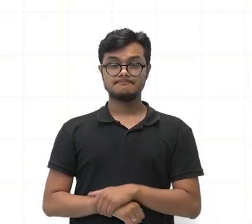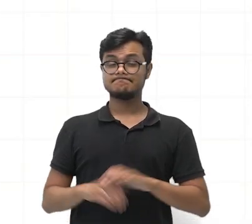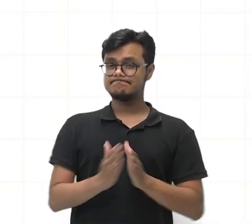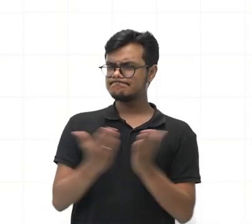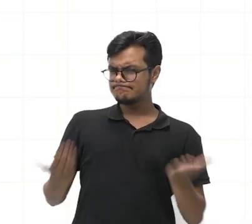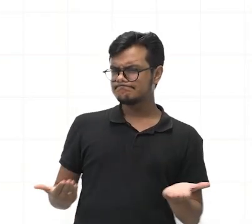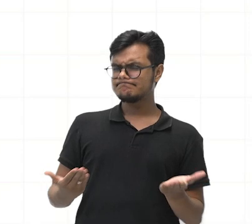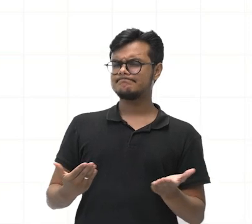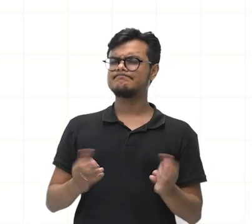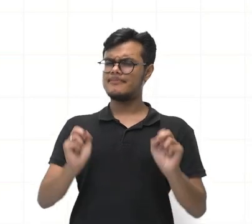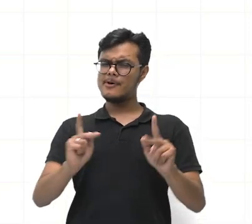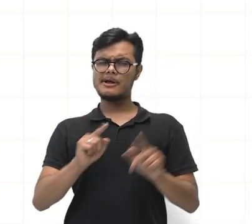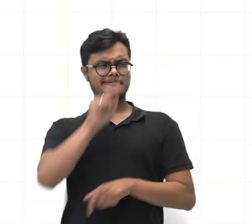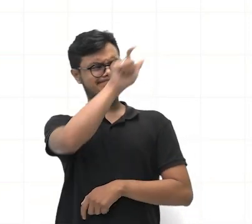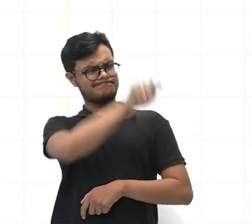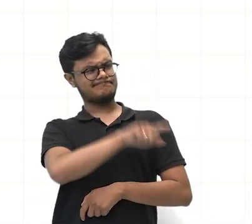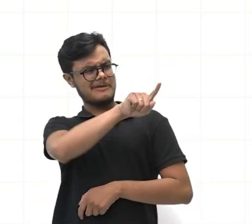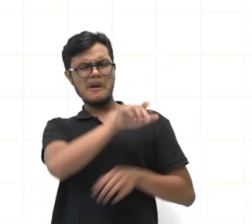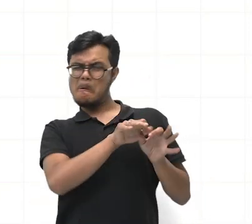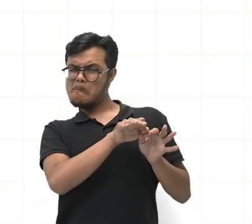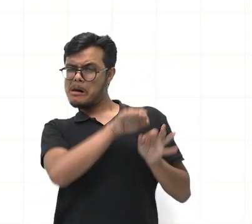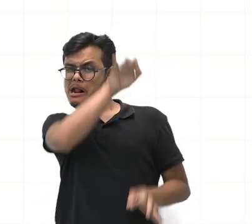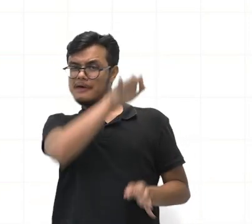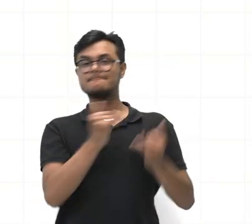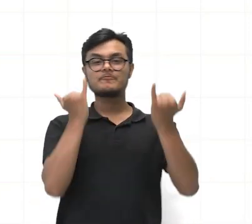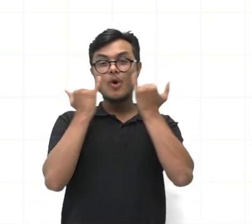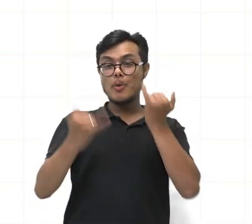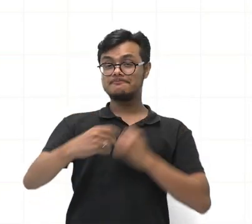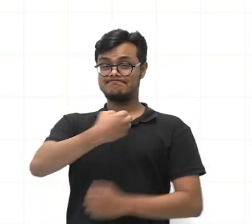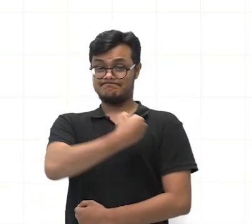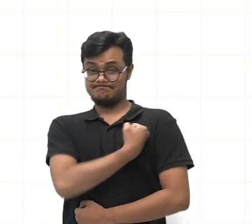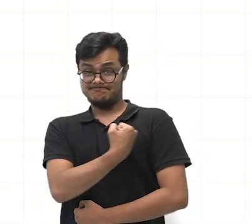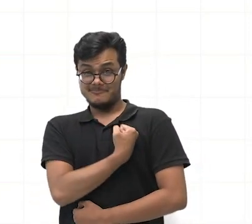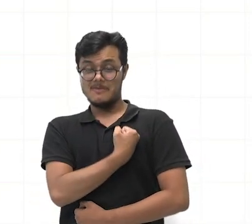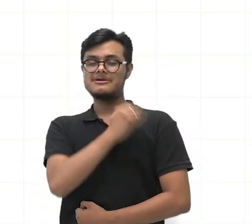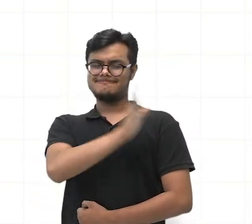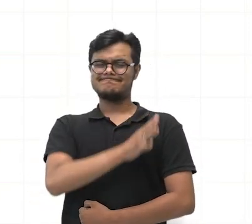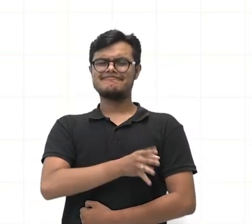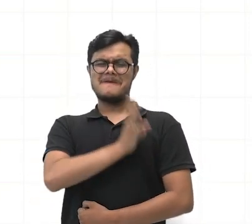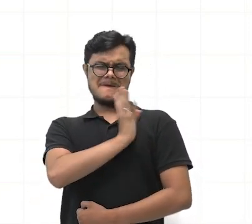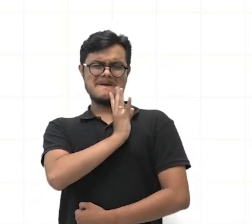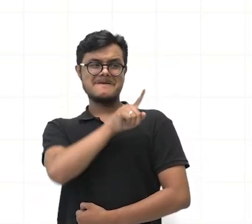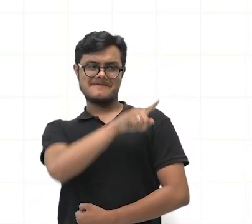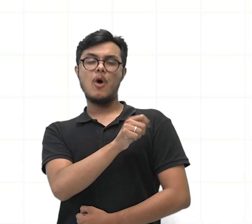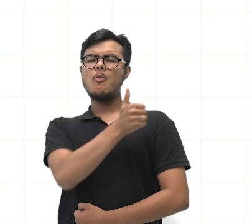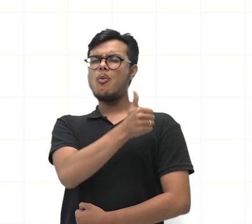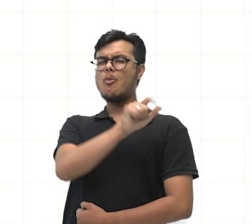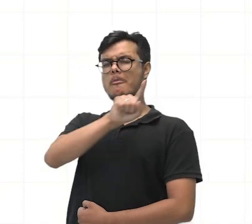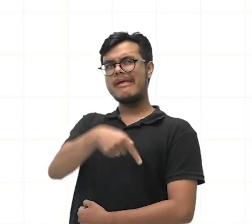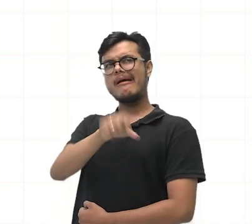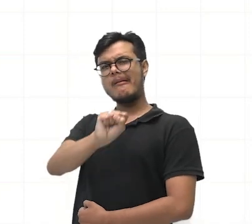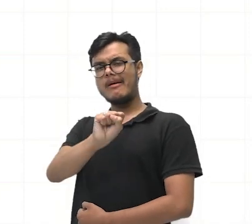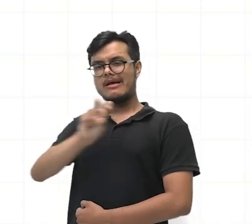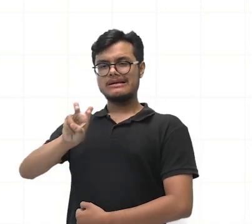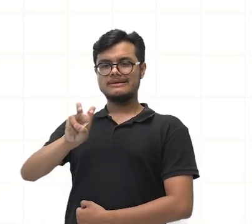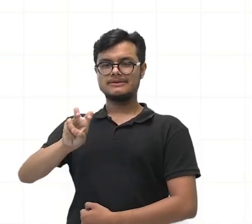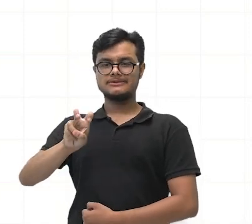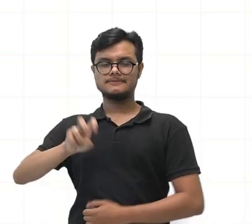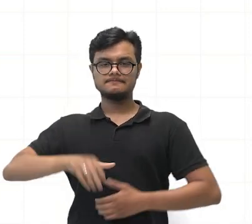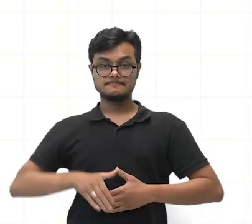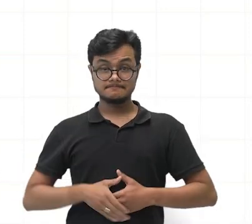Bom, já sabemos que o professor Emerson, né, de acordo com as medidas que nós fizemos, o professor Emerson